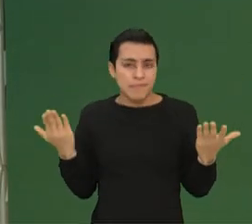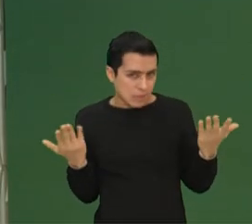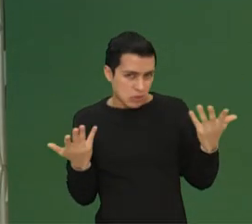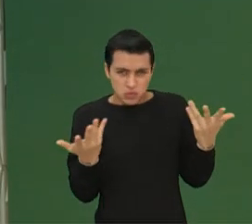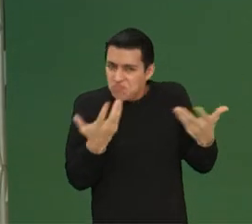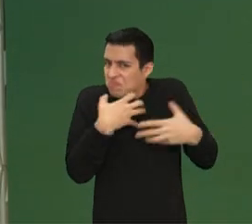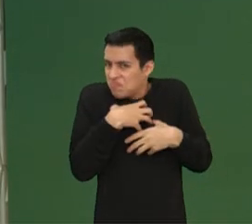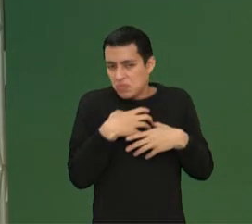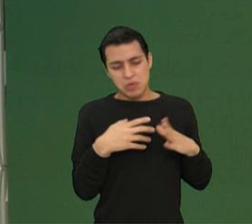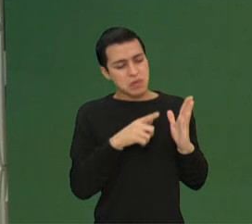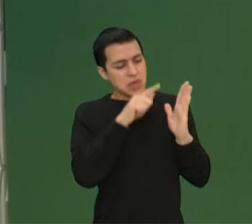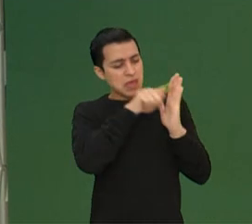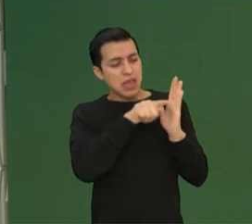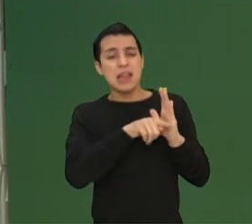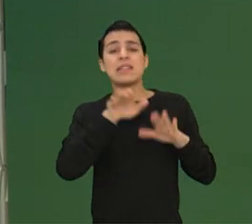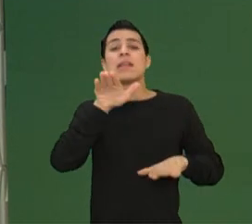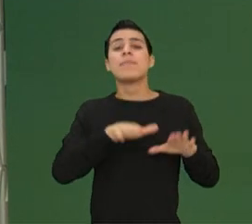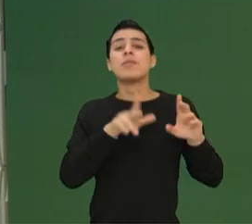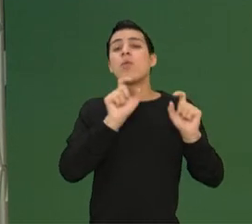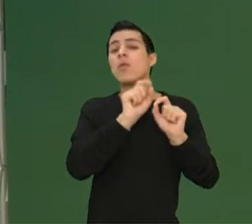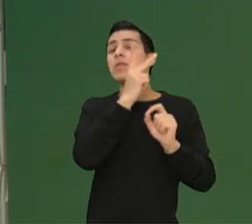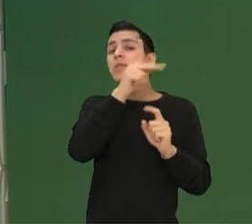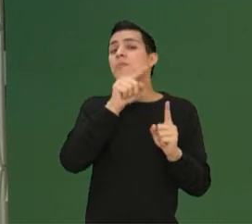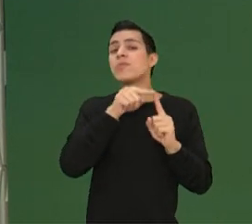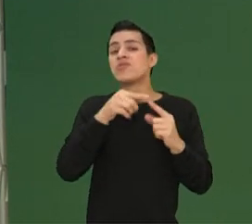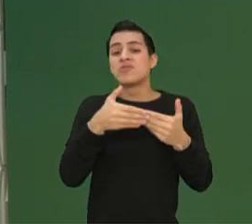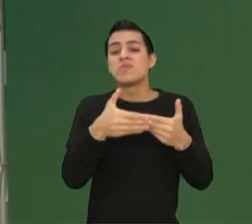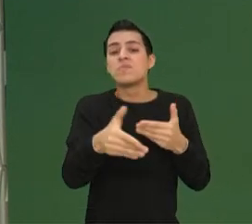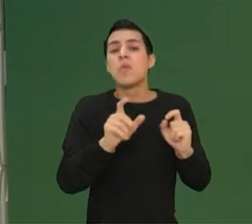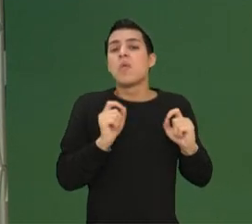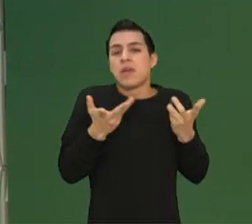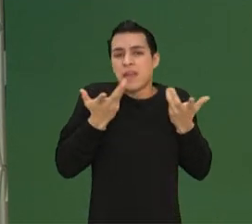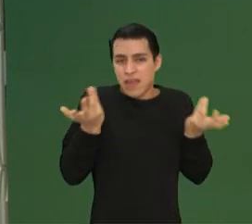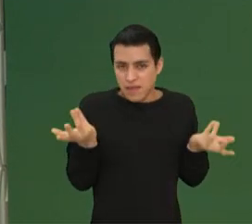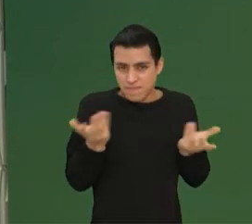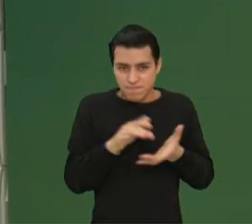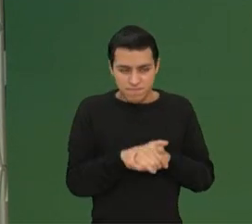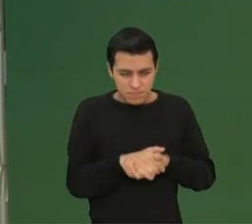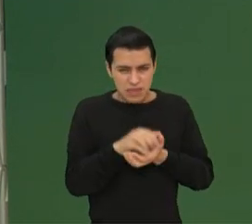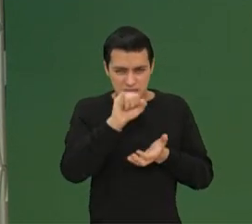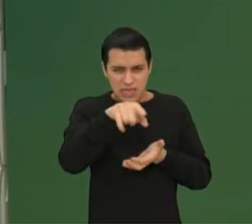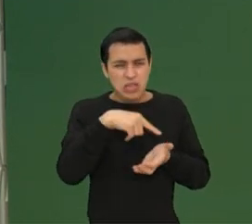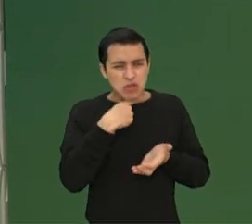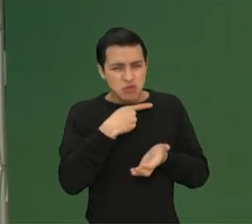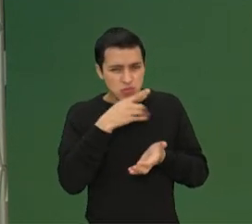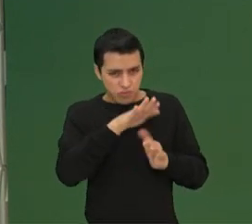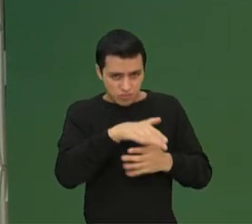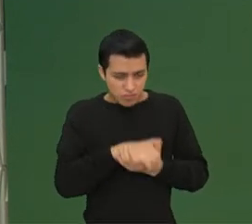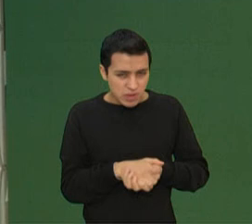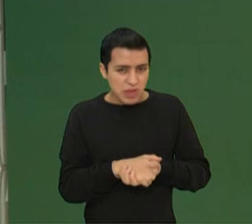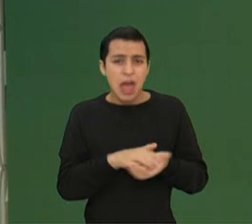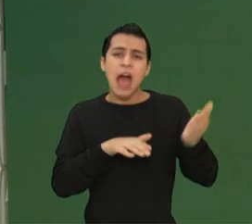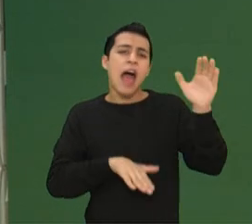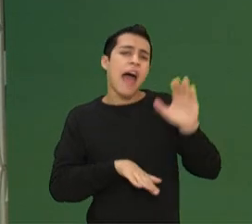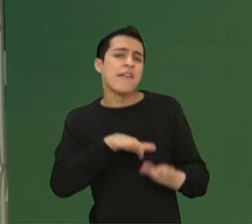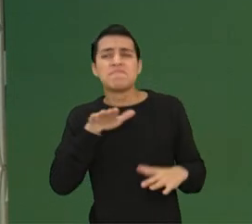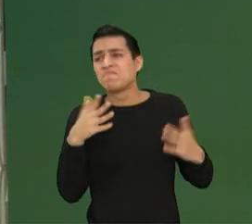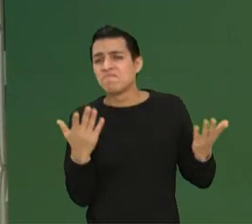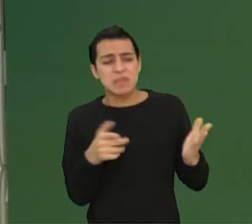da sua enquete vai depender do seu objetivo final. Se você quer coletar dúvidas, às vezes uma